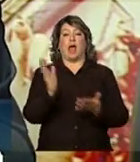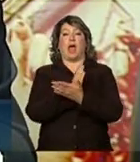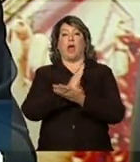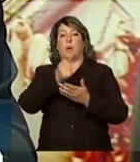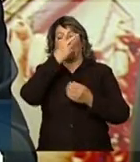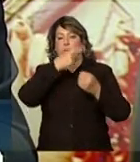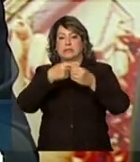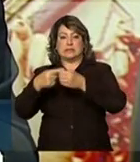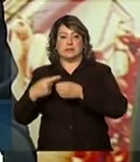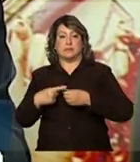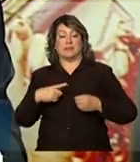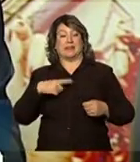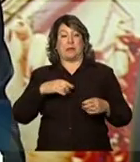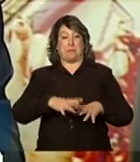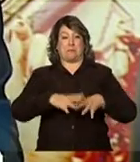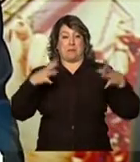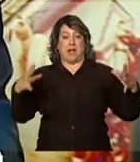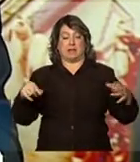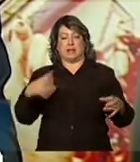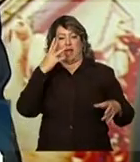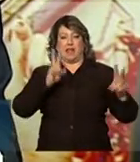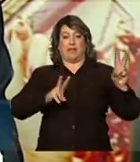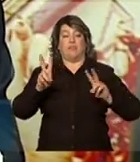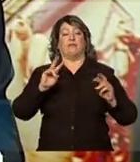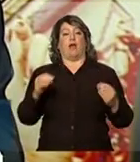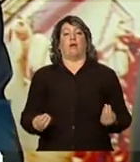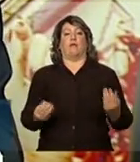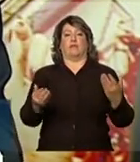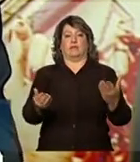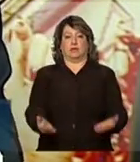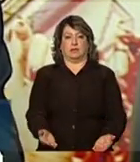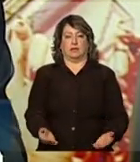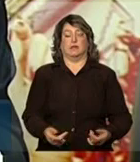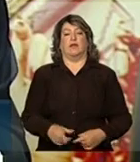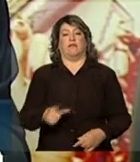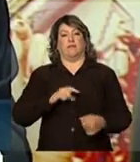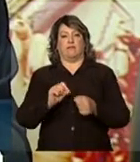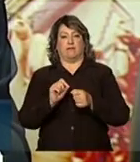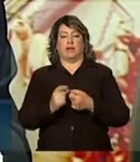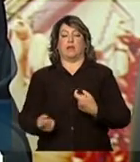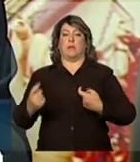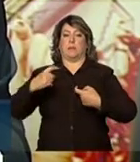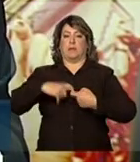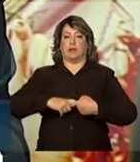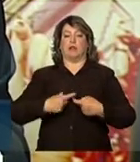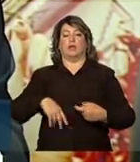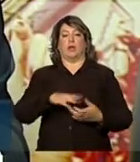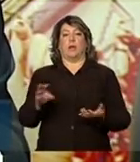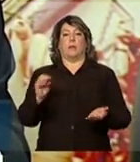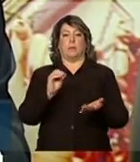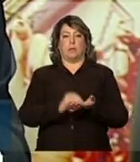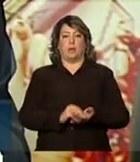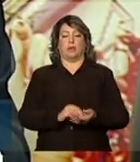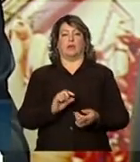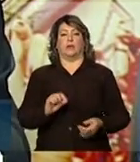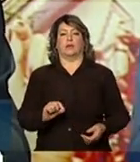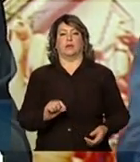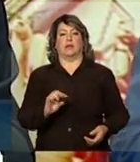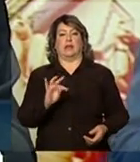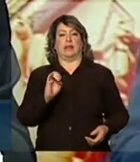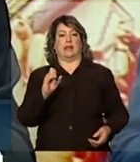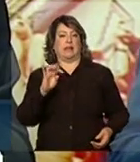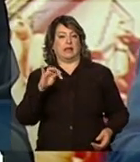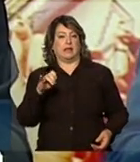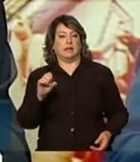que tem mais concentração de carnaval, sim, vão oferecer. O município aí faz a parceria, A gente coloca o teste, os testes,